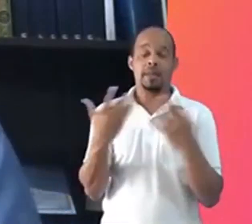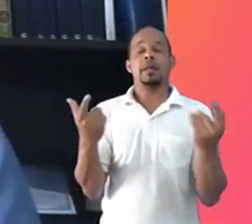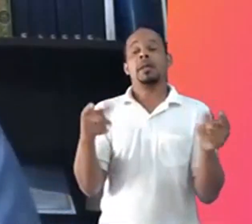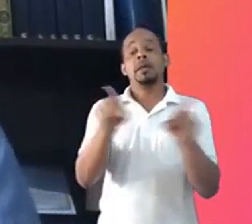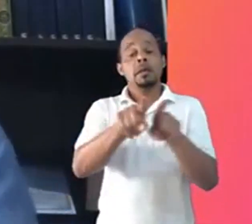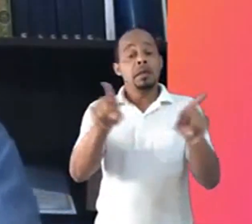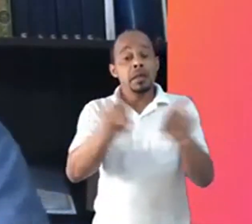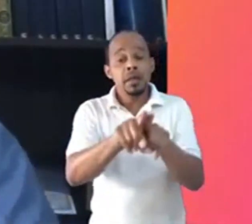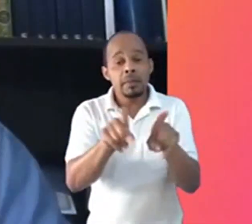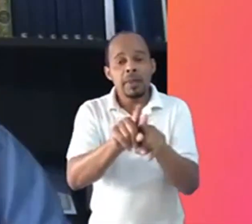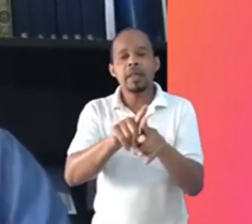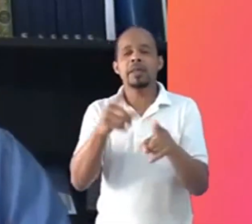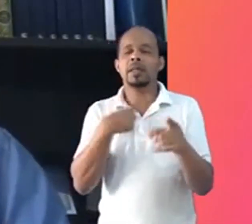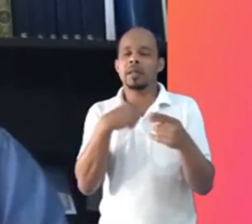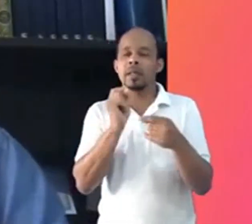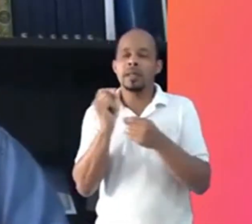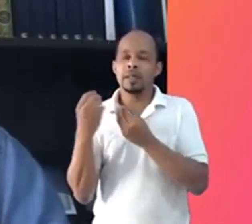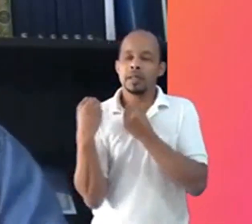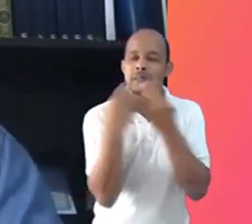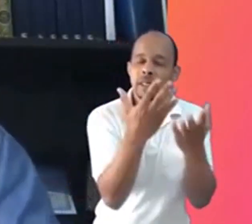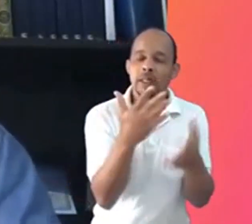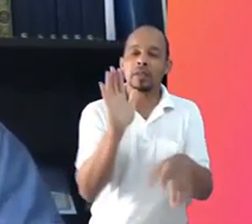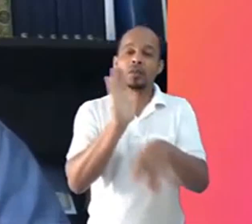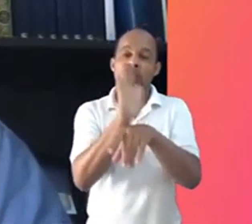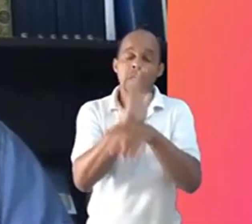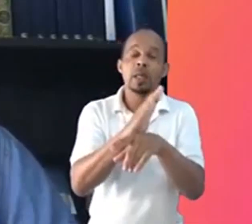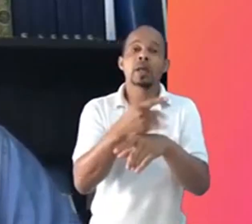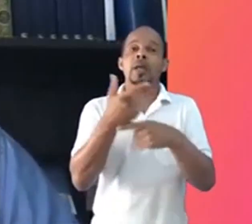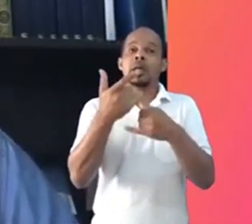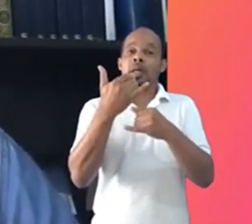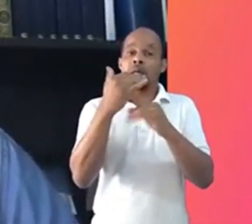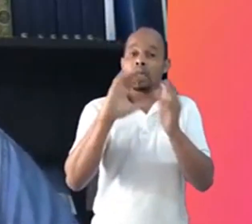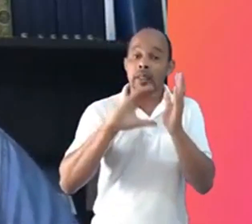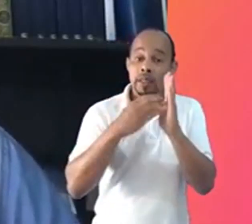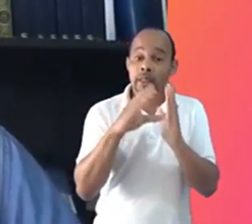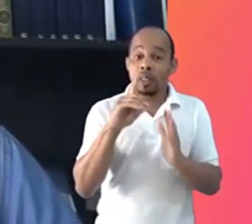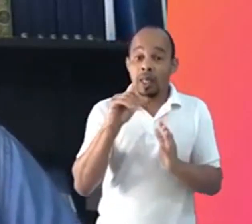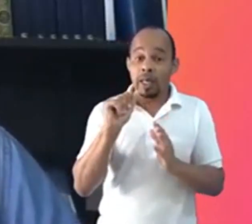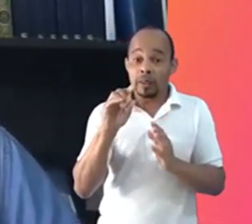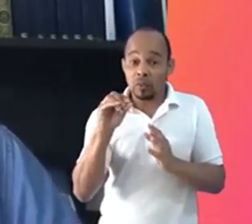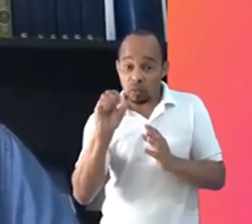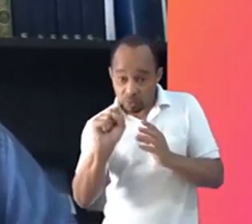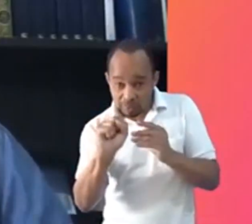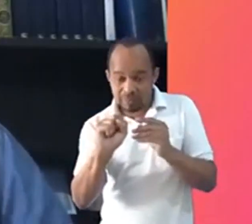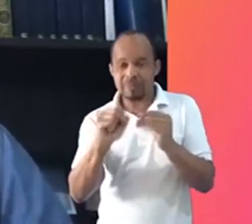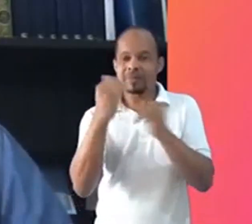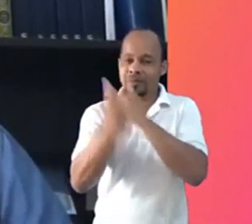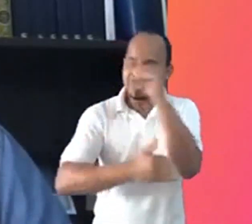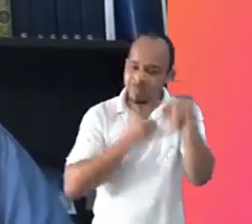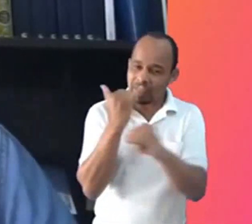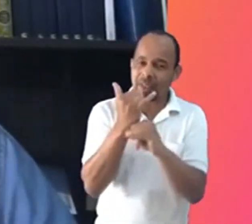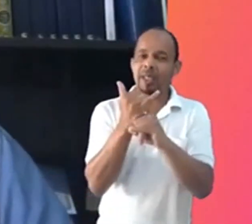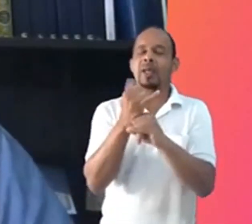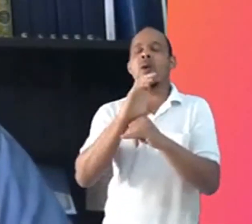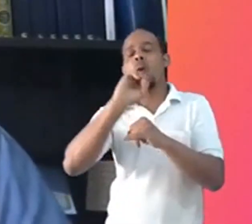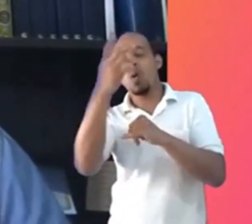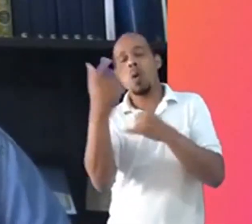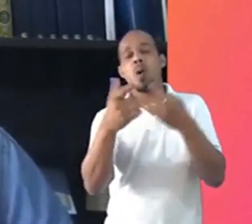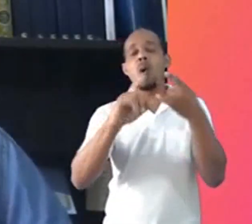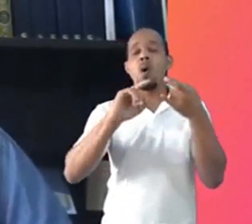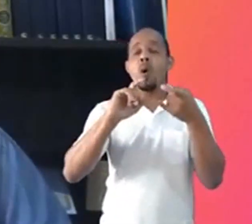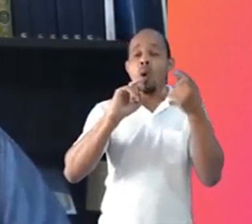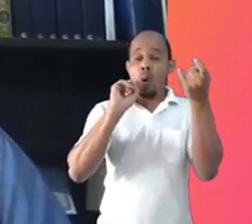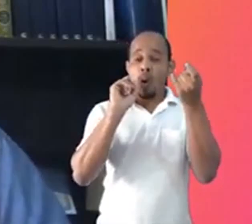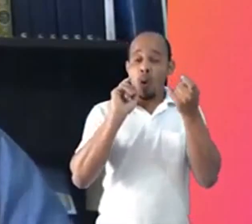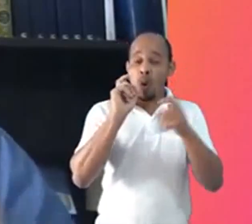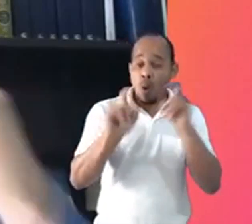tem trabalhado muito na inclusão digital, com computadores, com pacote de dados, né? Mais à frente, né, vocês